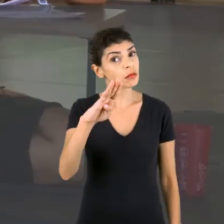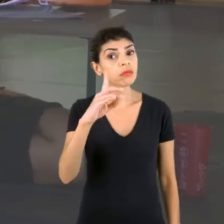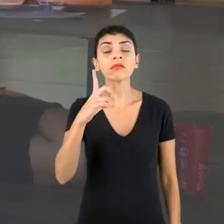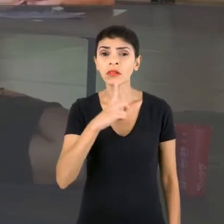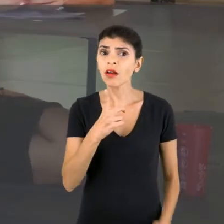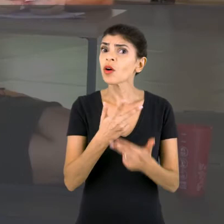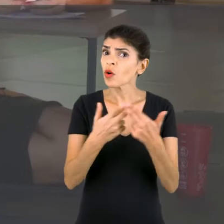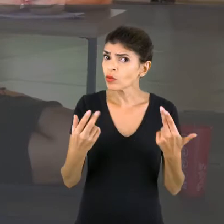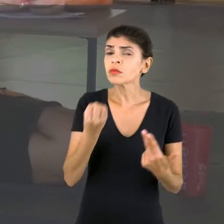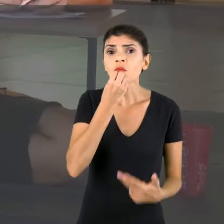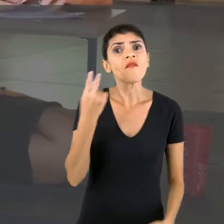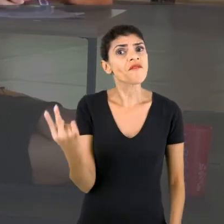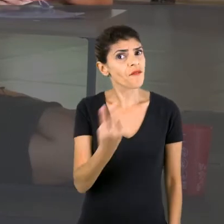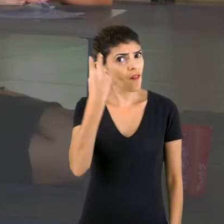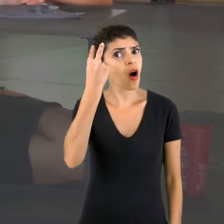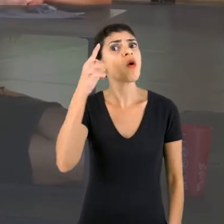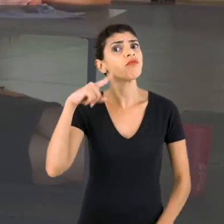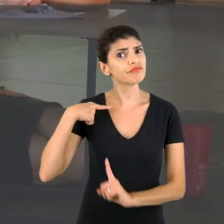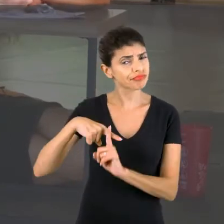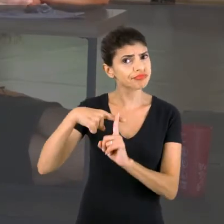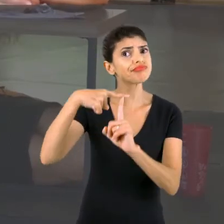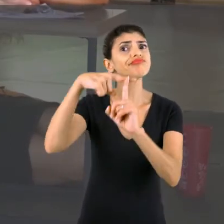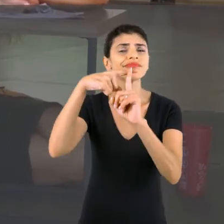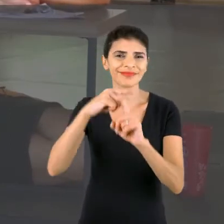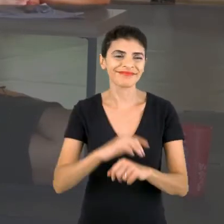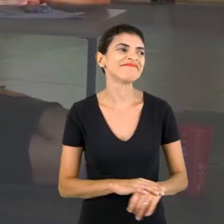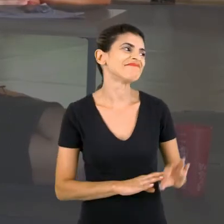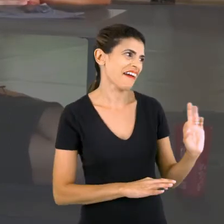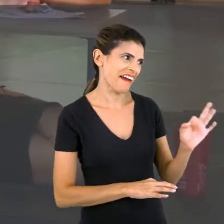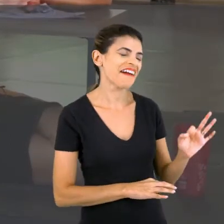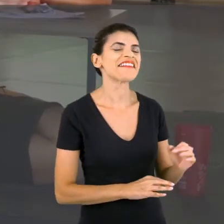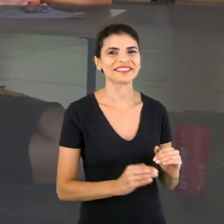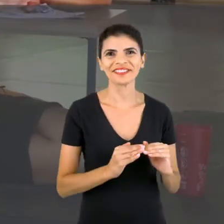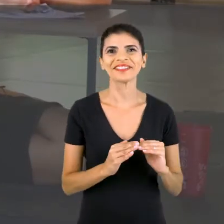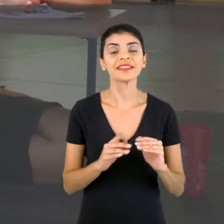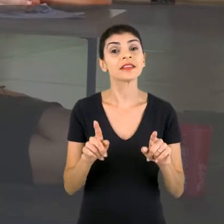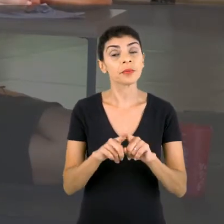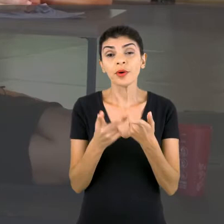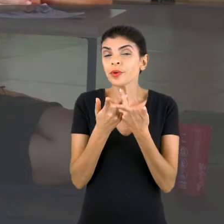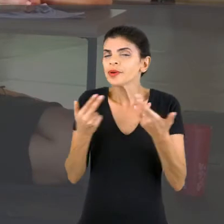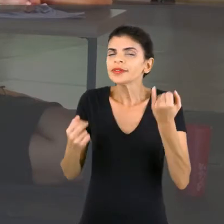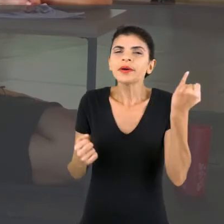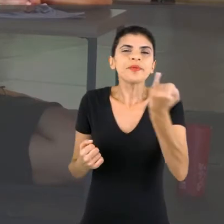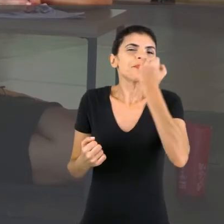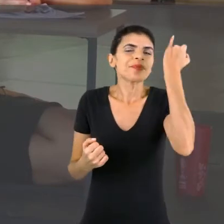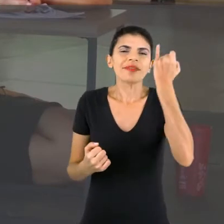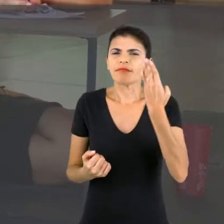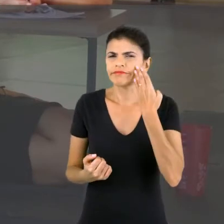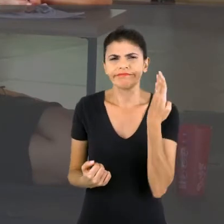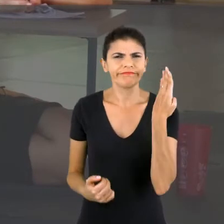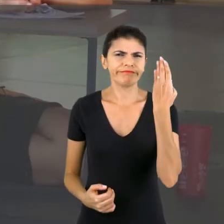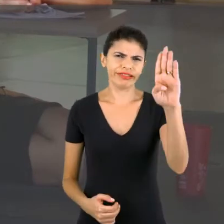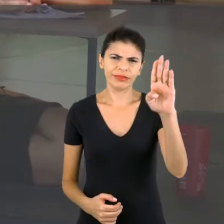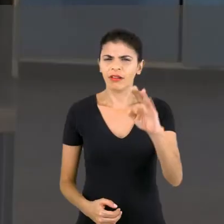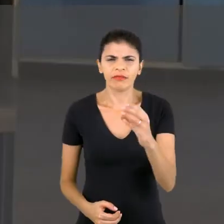pau vem coisas muito, muito valiosas. A gente conseguiu muitas coisas muito importantes nesse lugar da